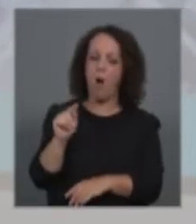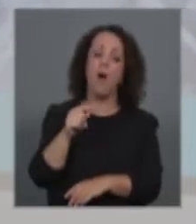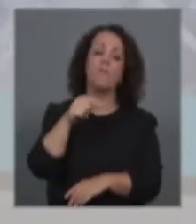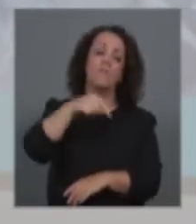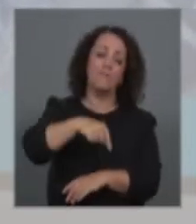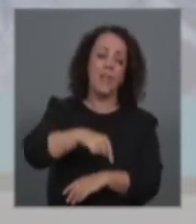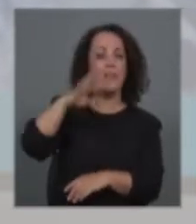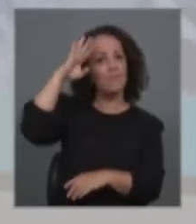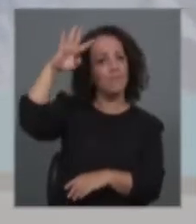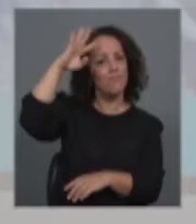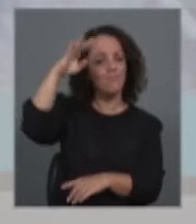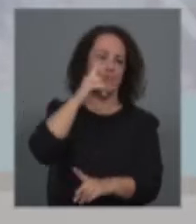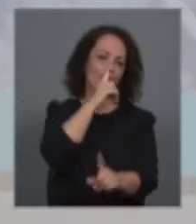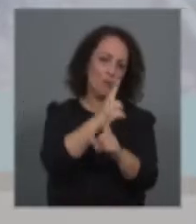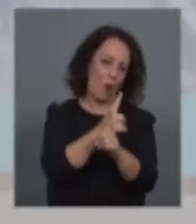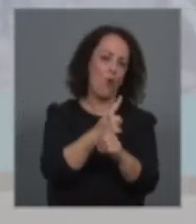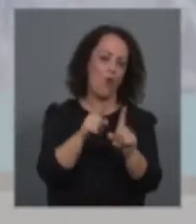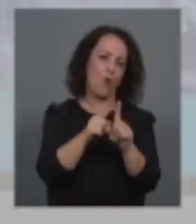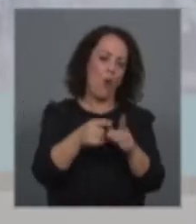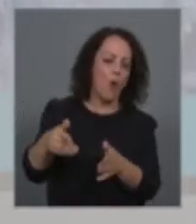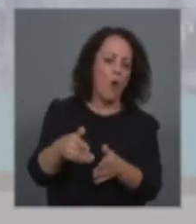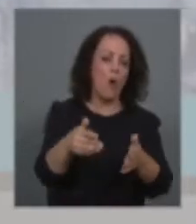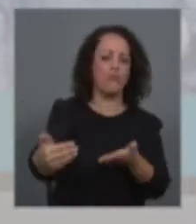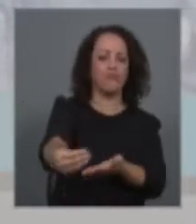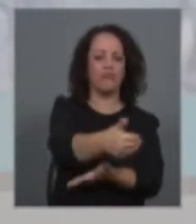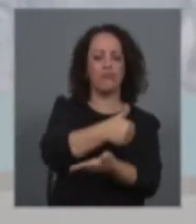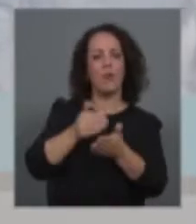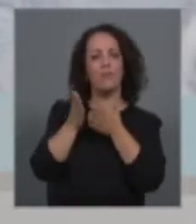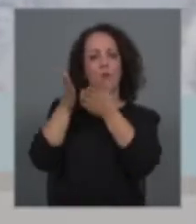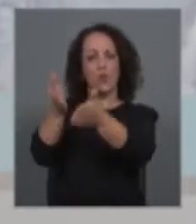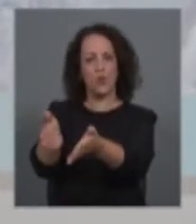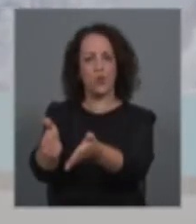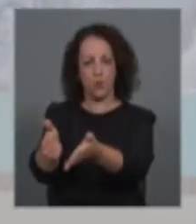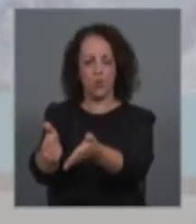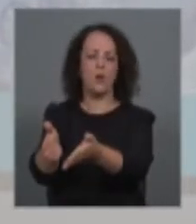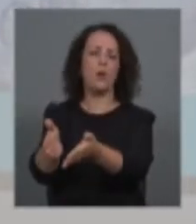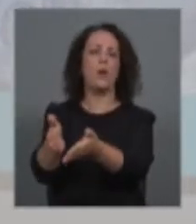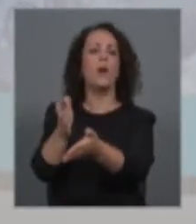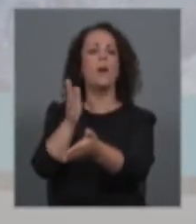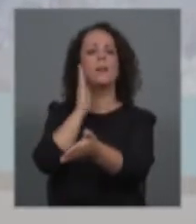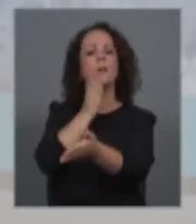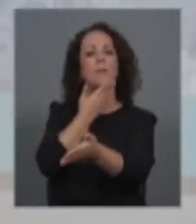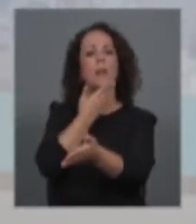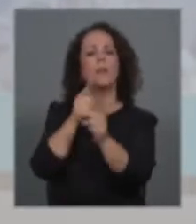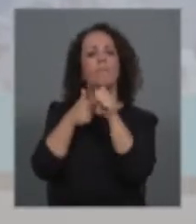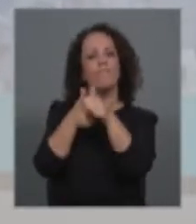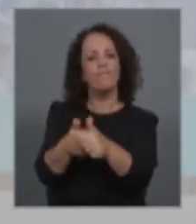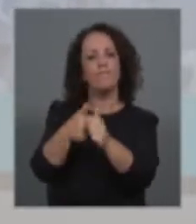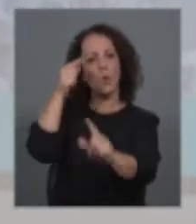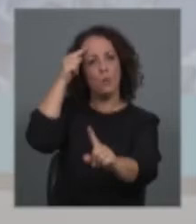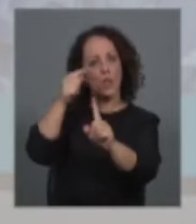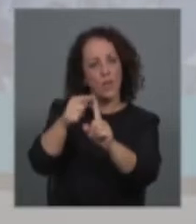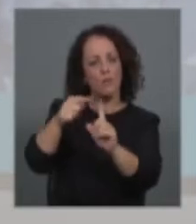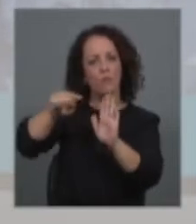estes canais de auxílio e mobilizam a vossa solidariedade de acordo com objetivos também